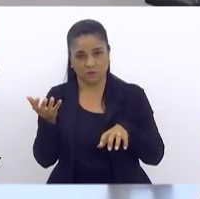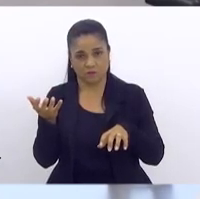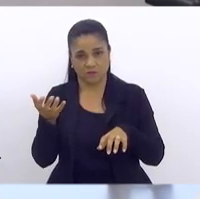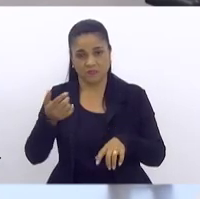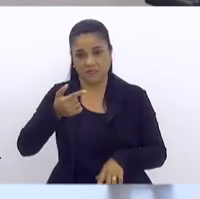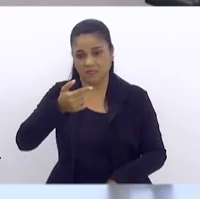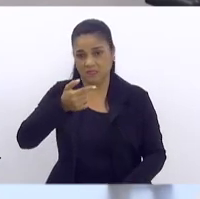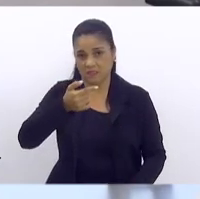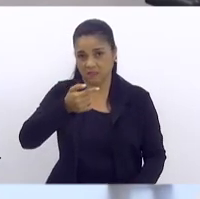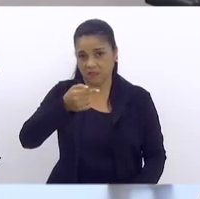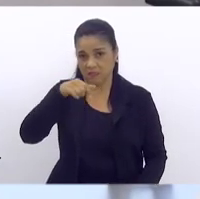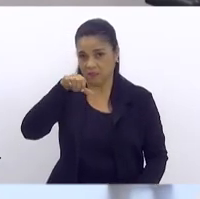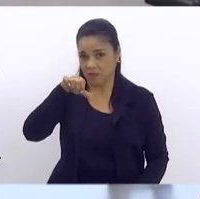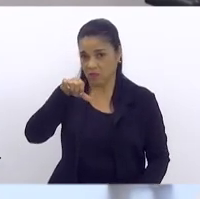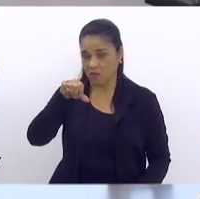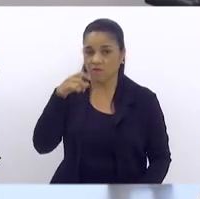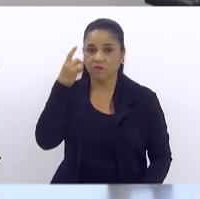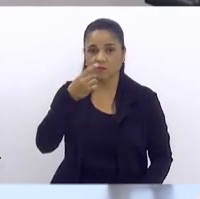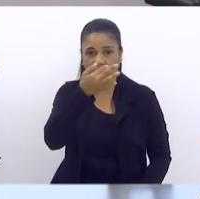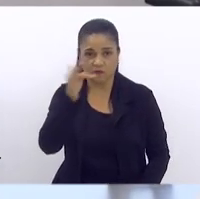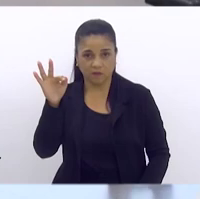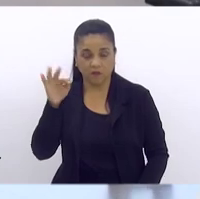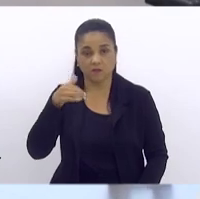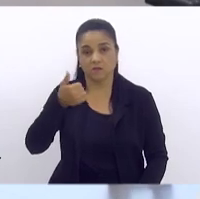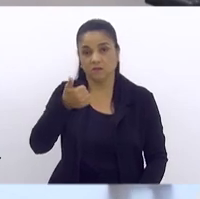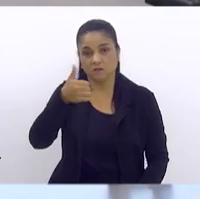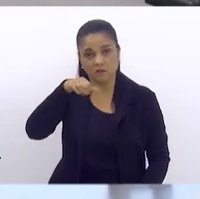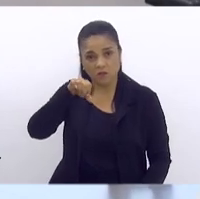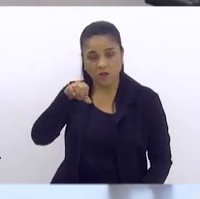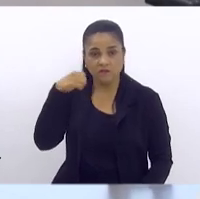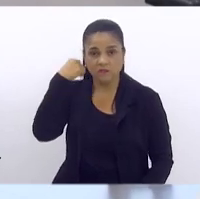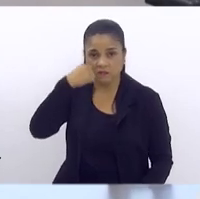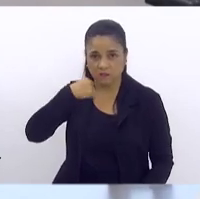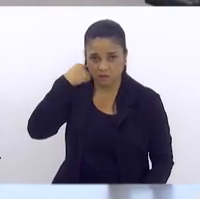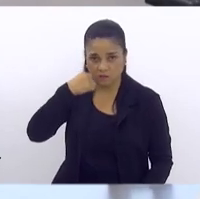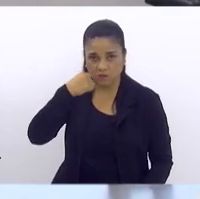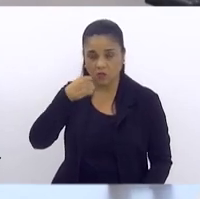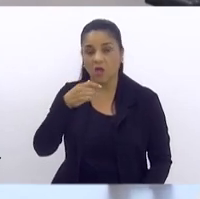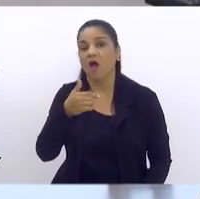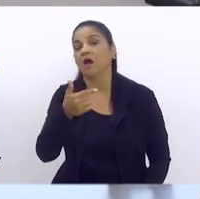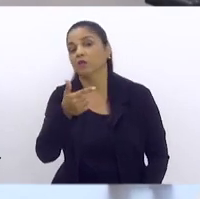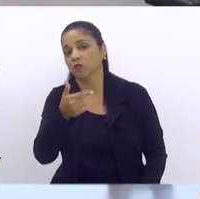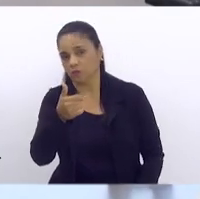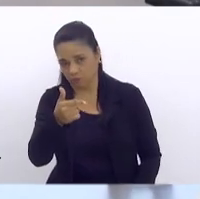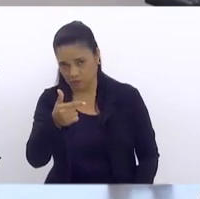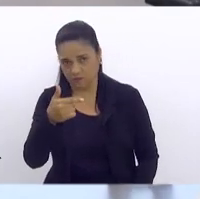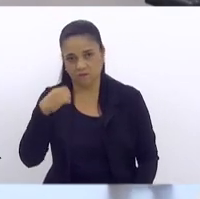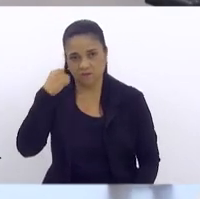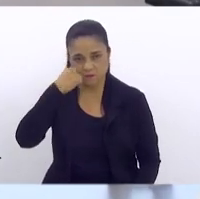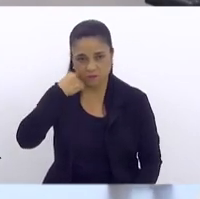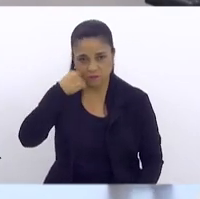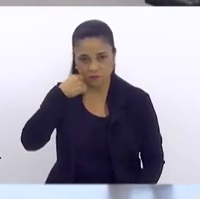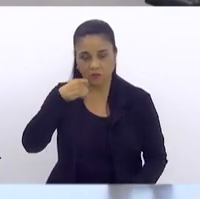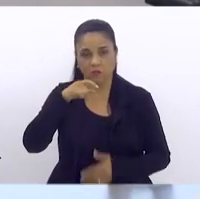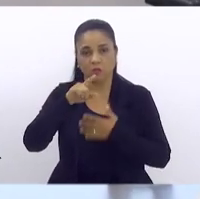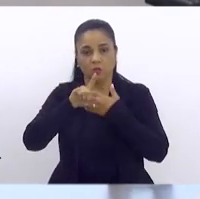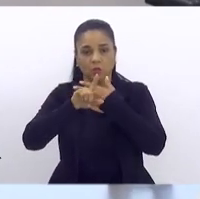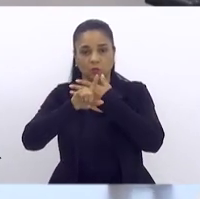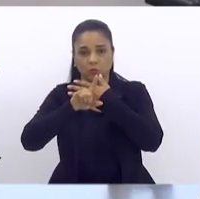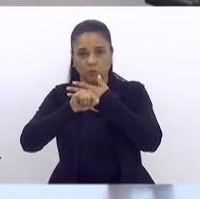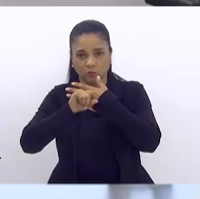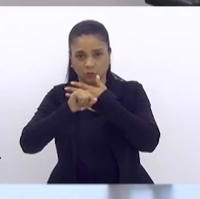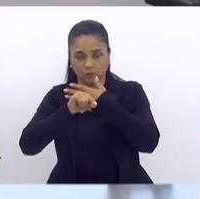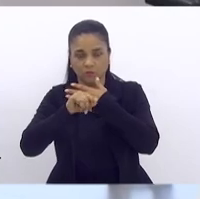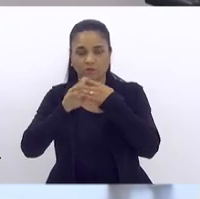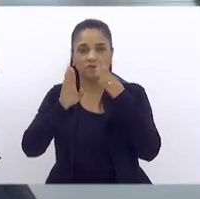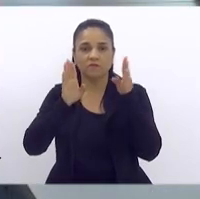79 deputados federais e 19 senadores. 12 senadoras. 12? Isso. Então, Twitter, Facebook, Instagram e